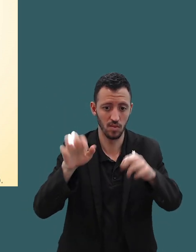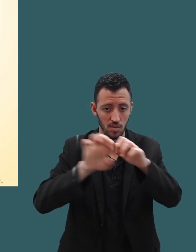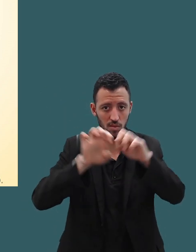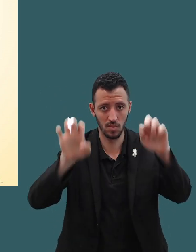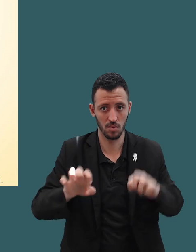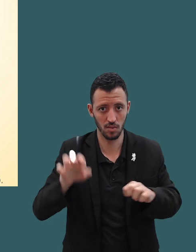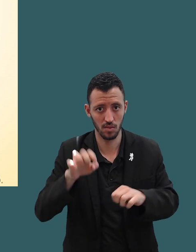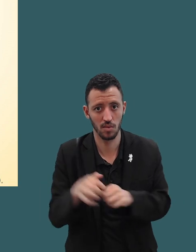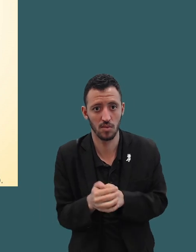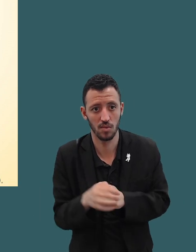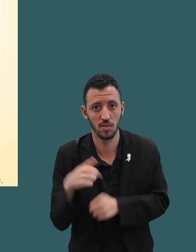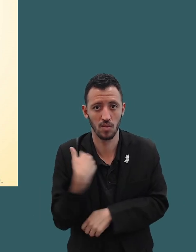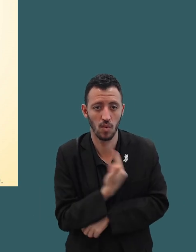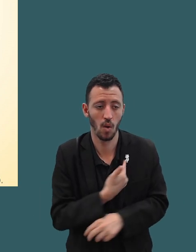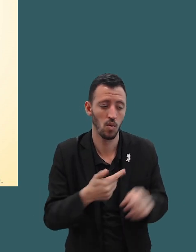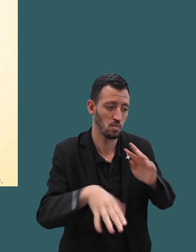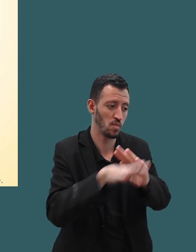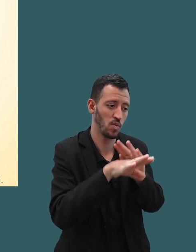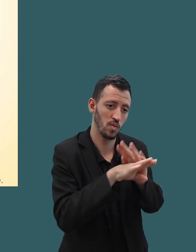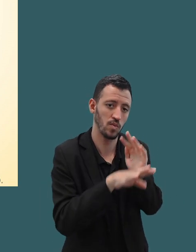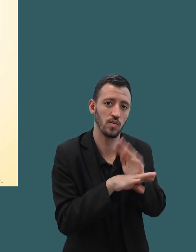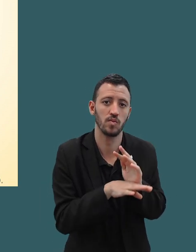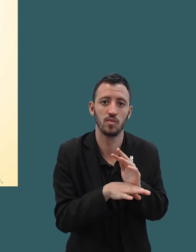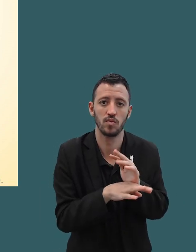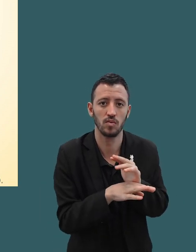estruturantes do nosso programa.